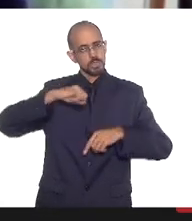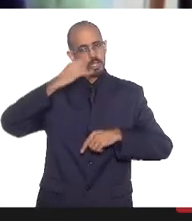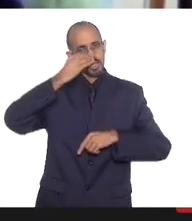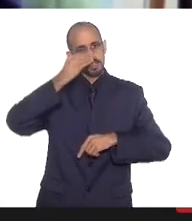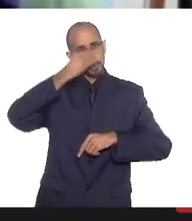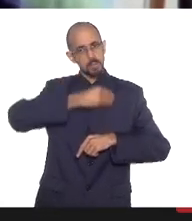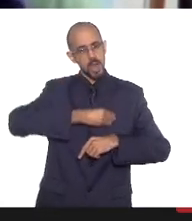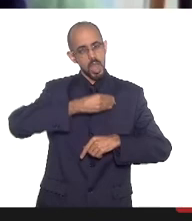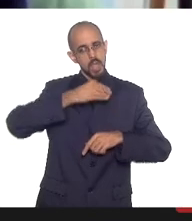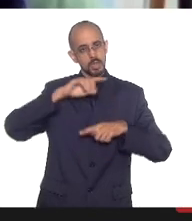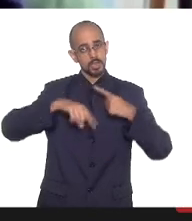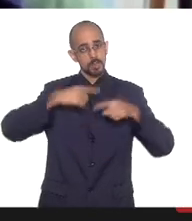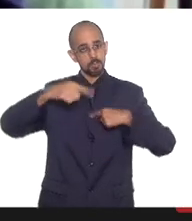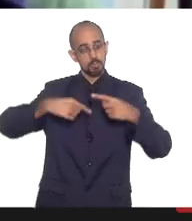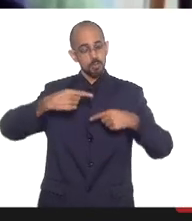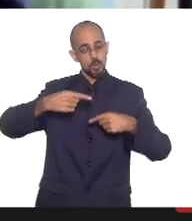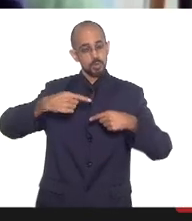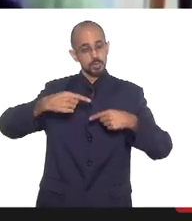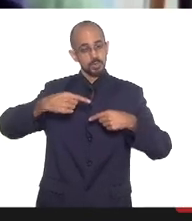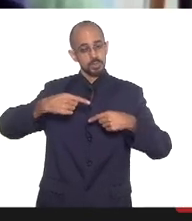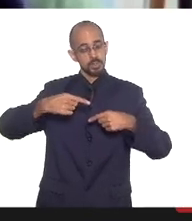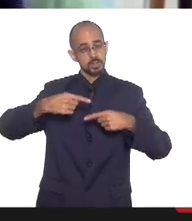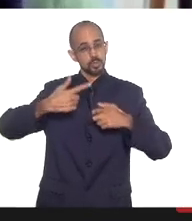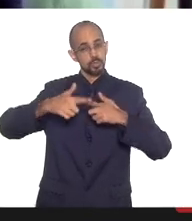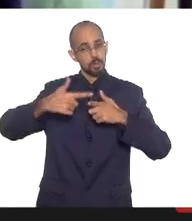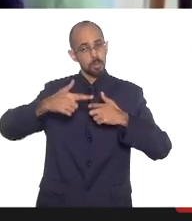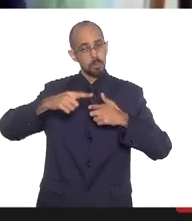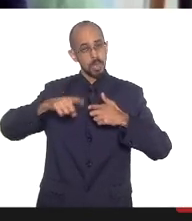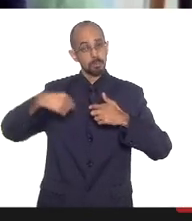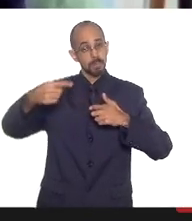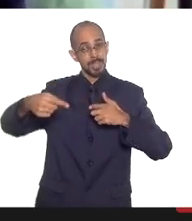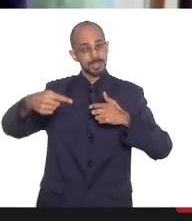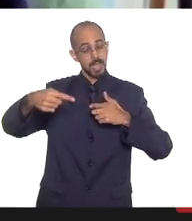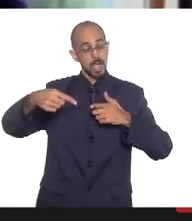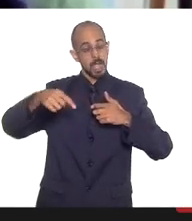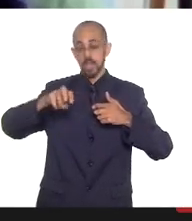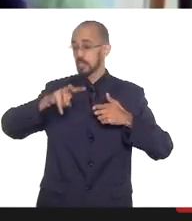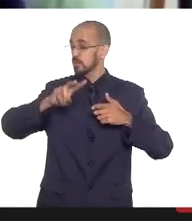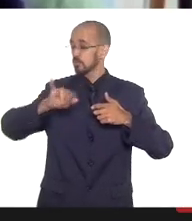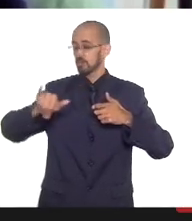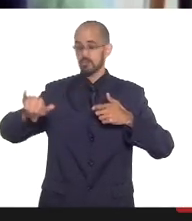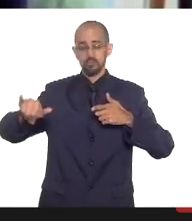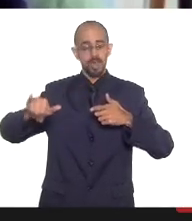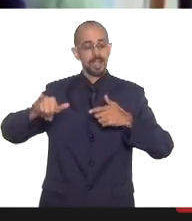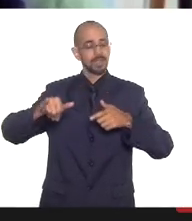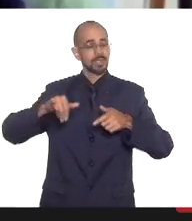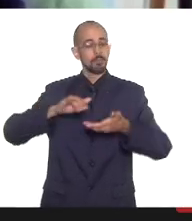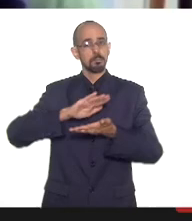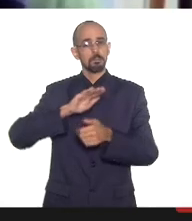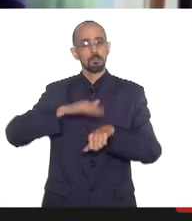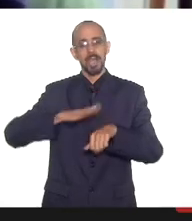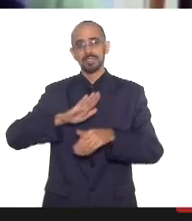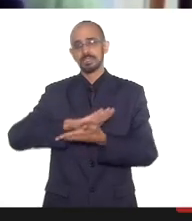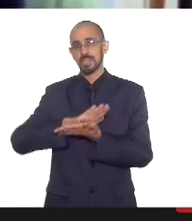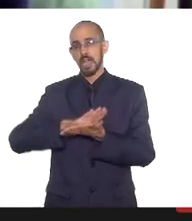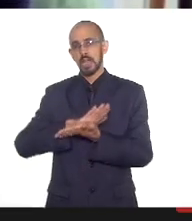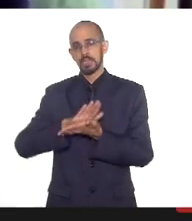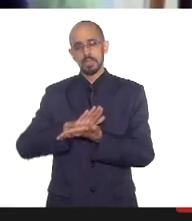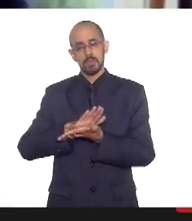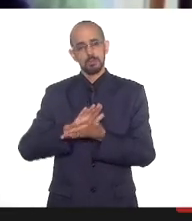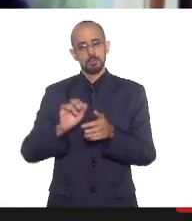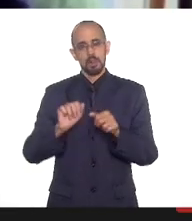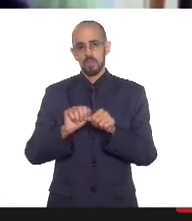discutir isso quando as quando o problema passar não há vai ter mais nada para salvar a mesma nada para fazer